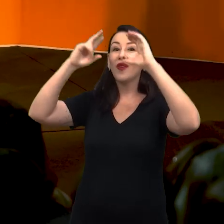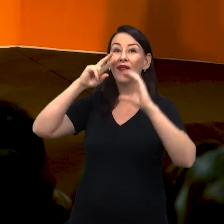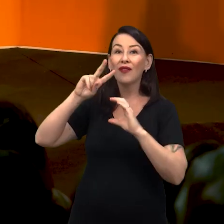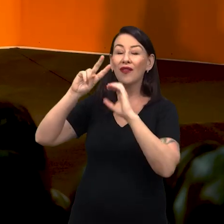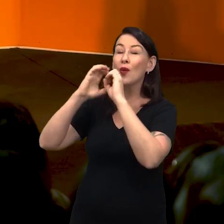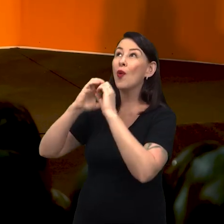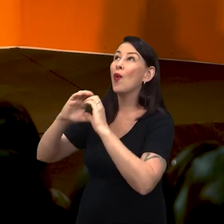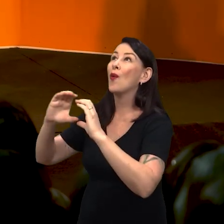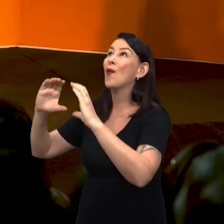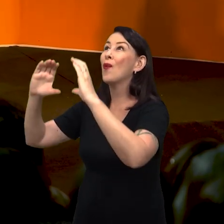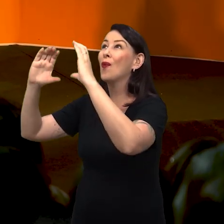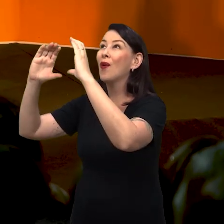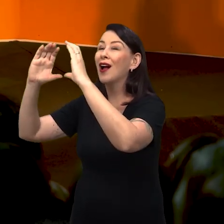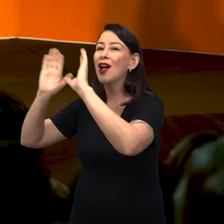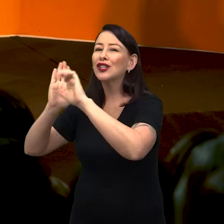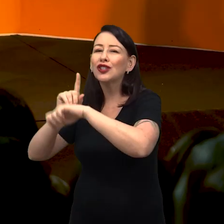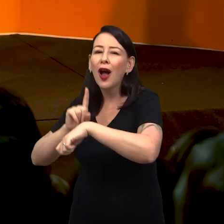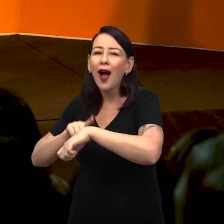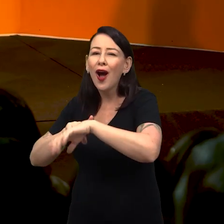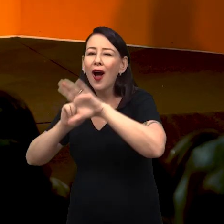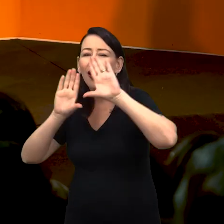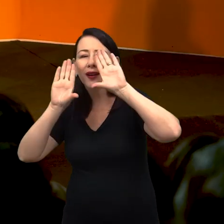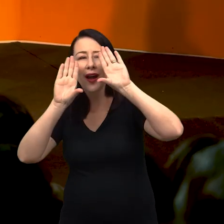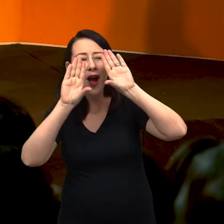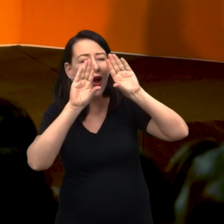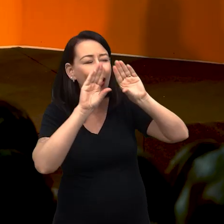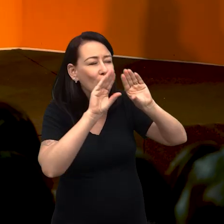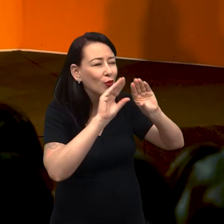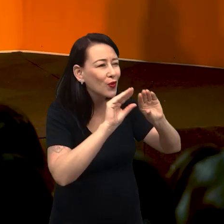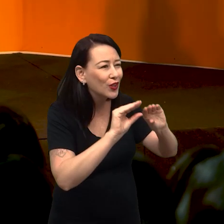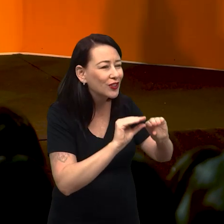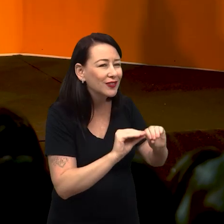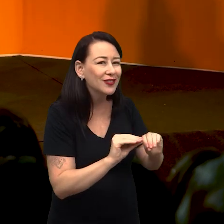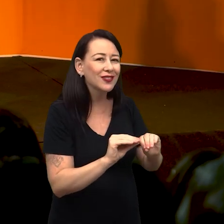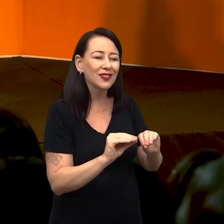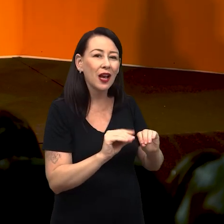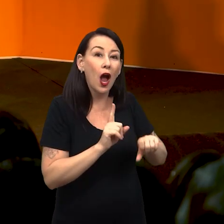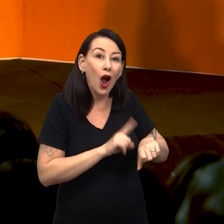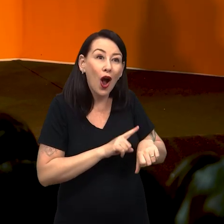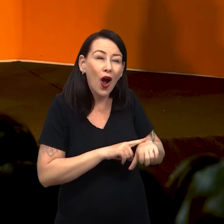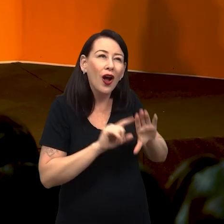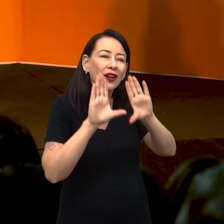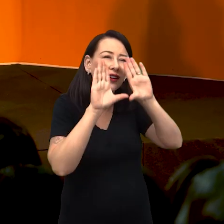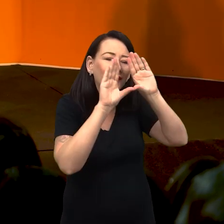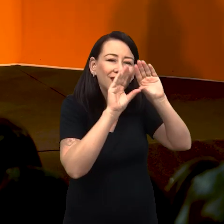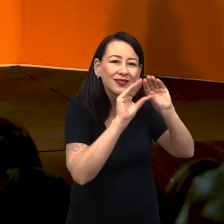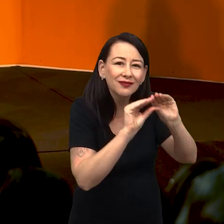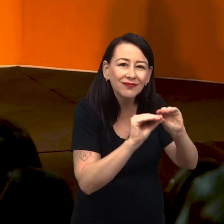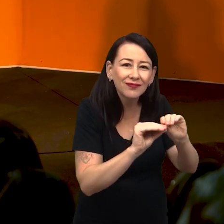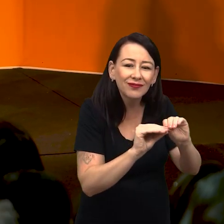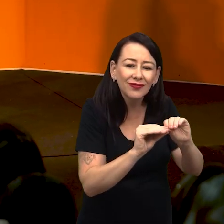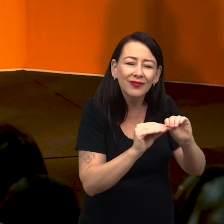cresceu no além, a noite chegou também.